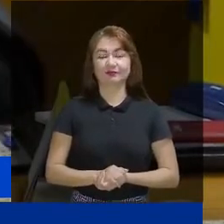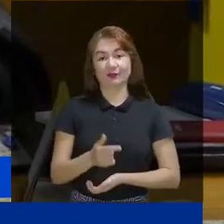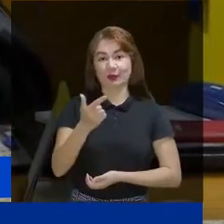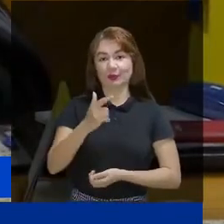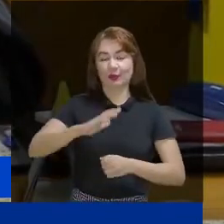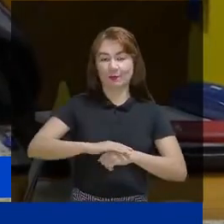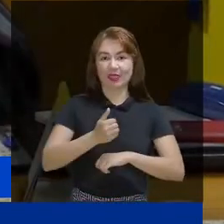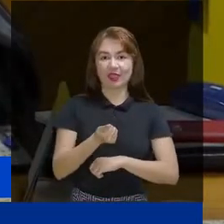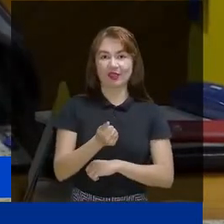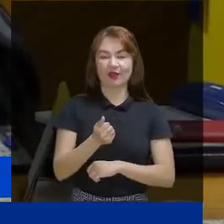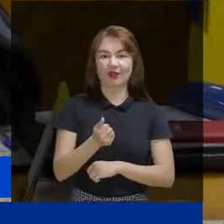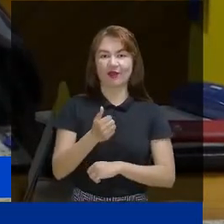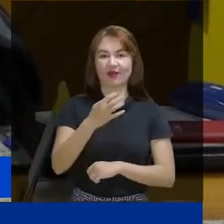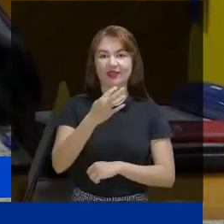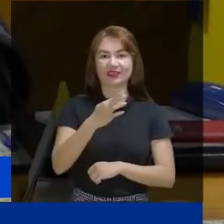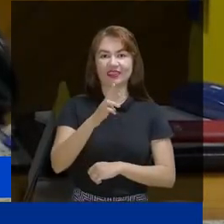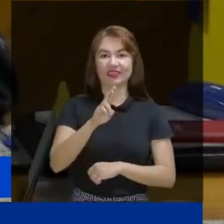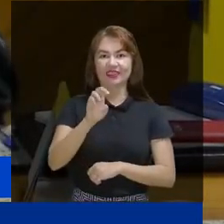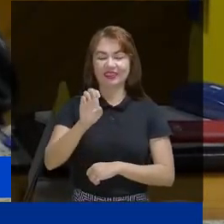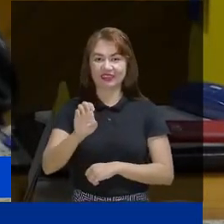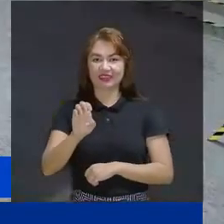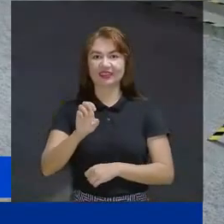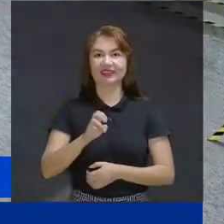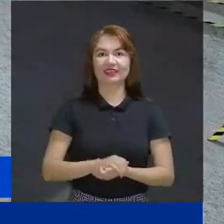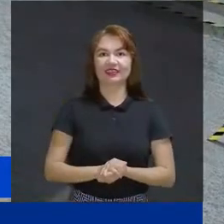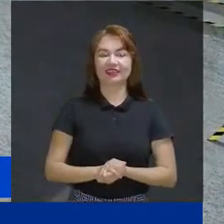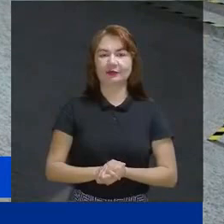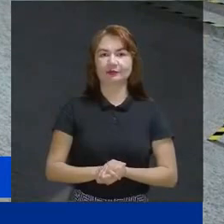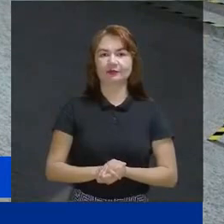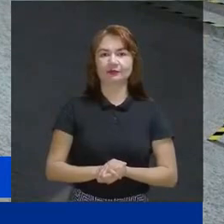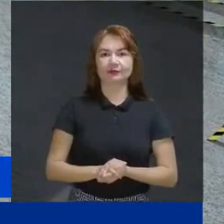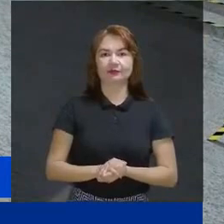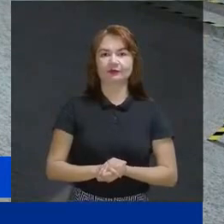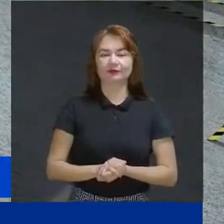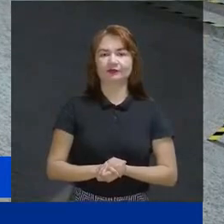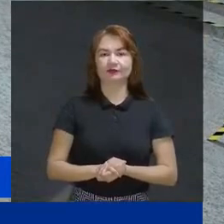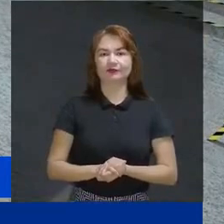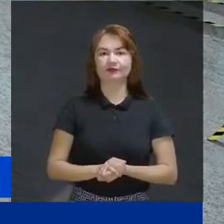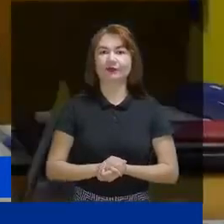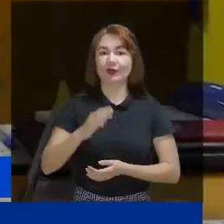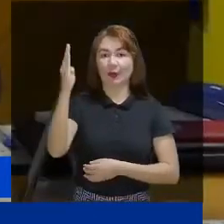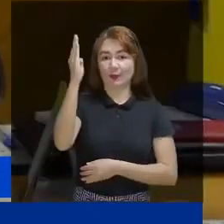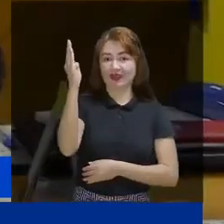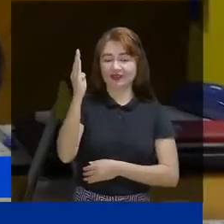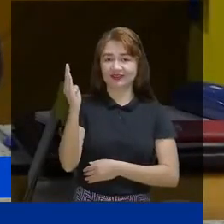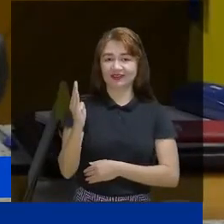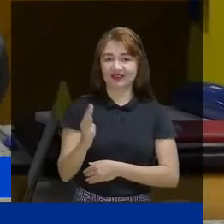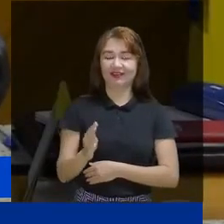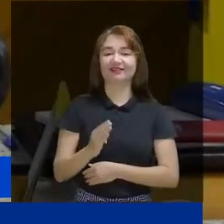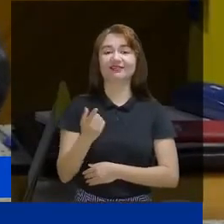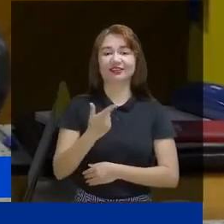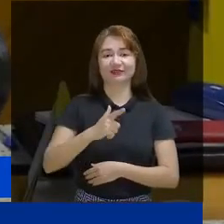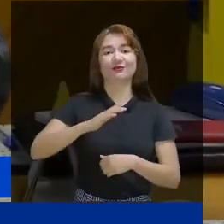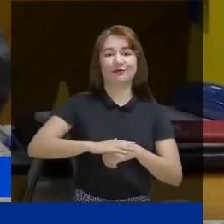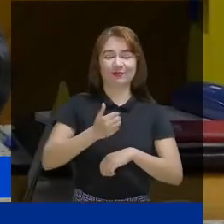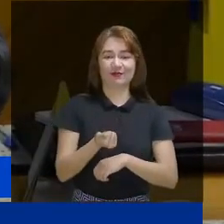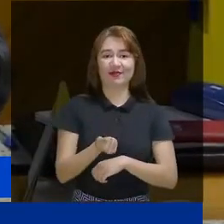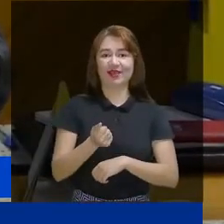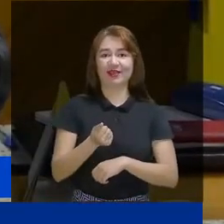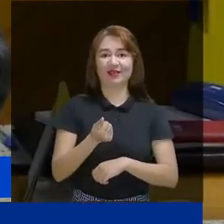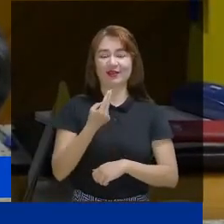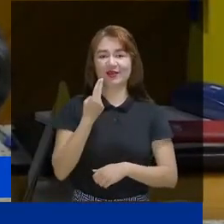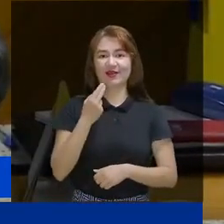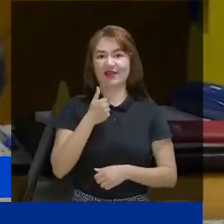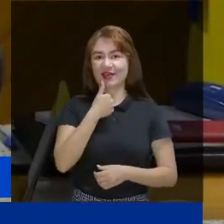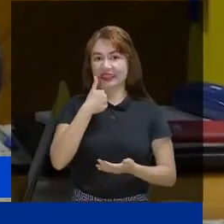João Lages. Tribunal, na tela, no canto direito superior, no TRE e no canto direito inferior, janela de libras com selo intérprete. diamante, nós